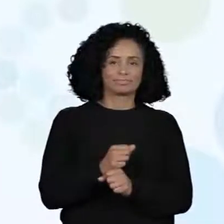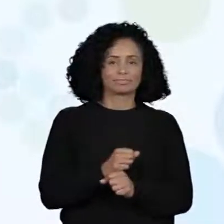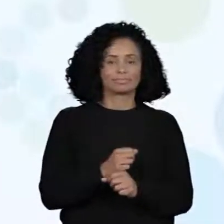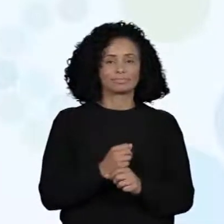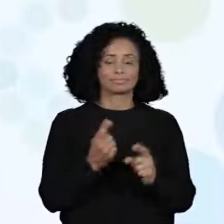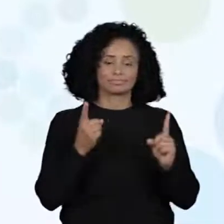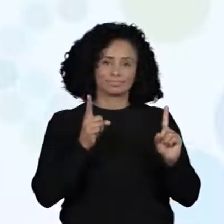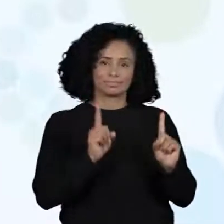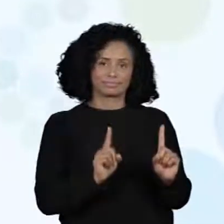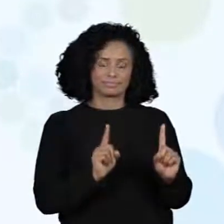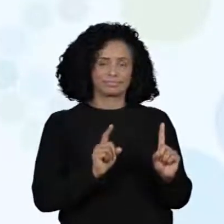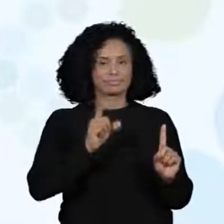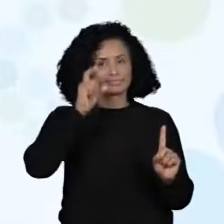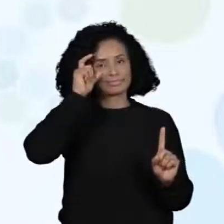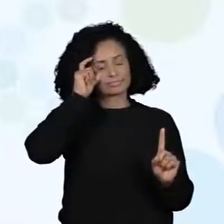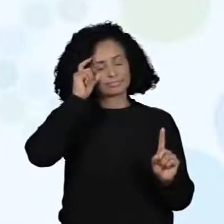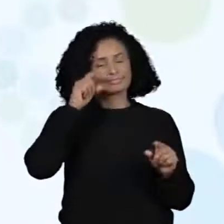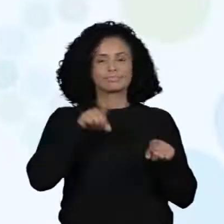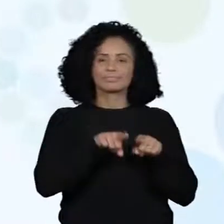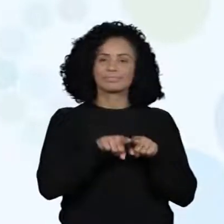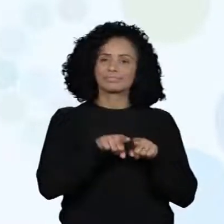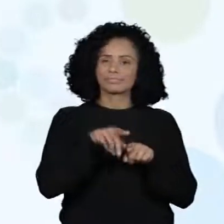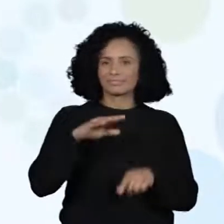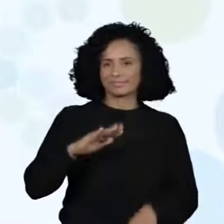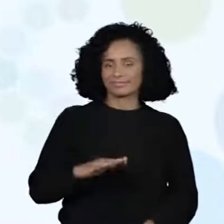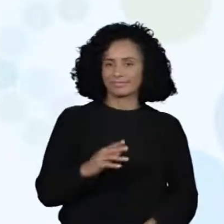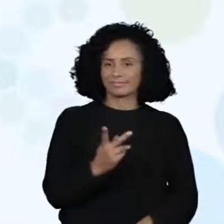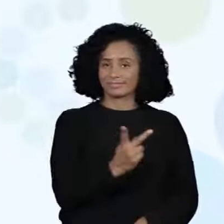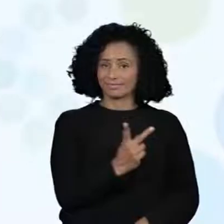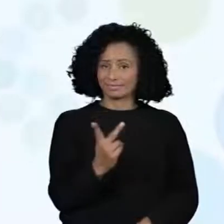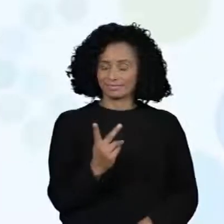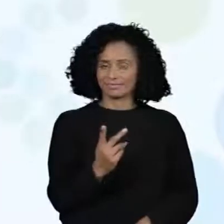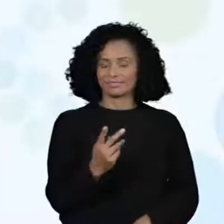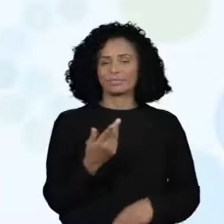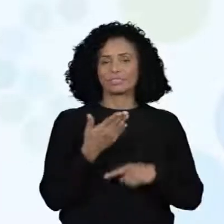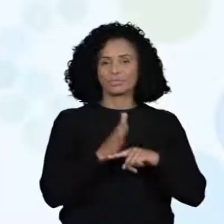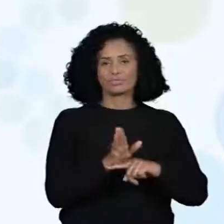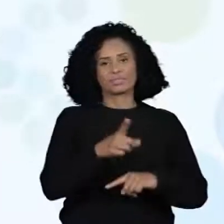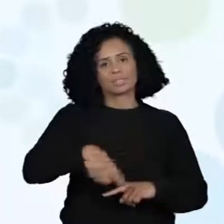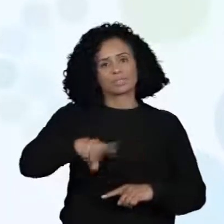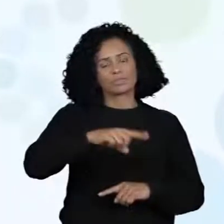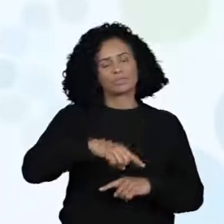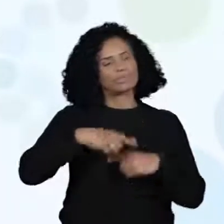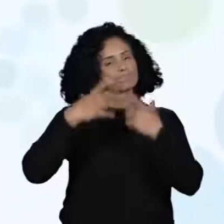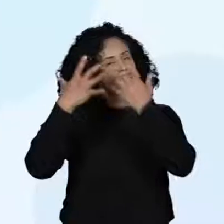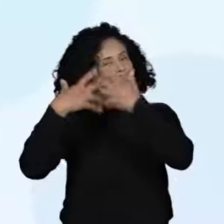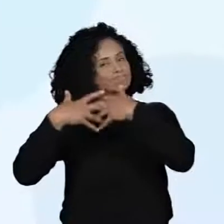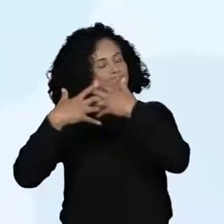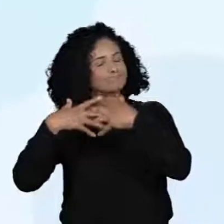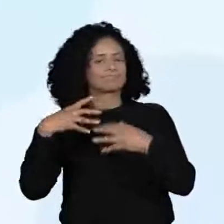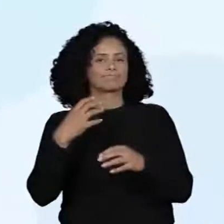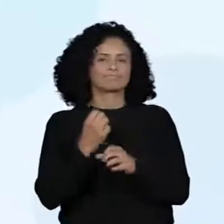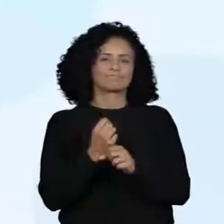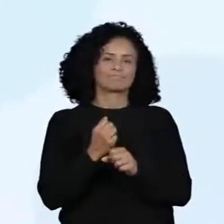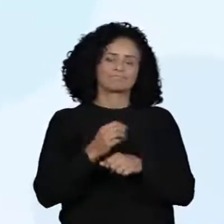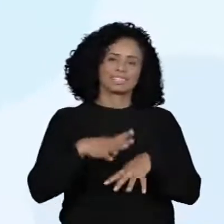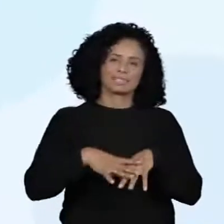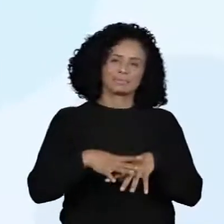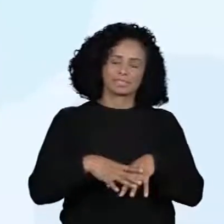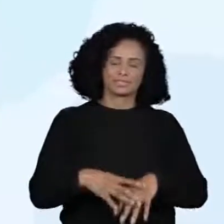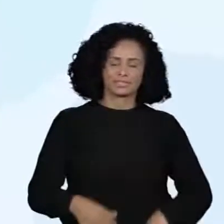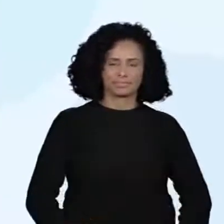Projoyce, para, com a ajuda de vocês, resolver essas situações problemas aí que serão